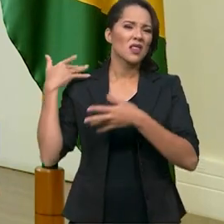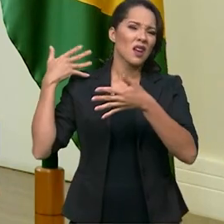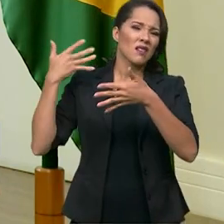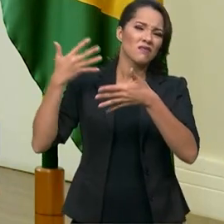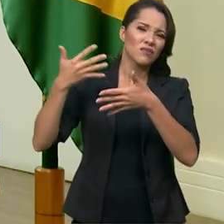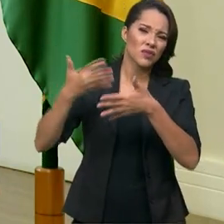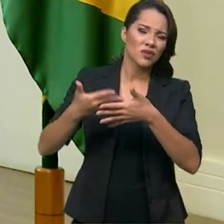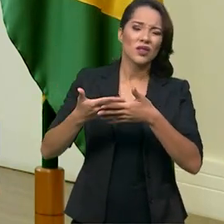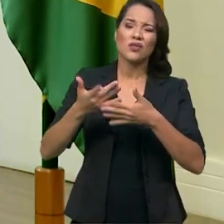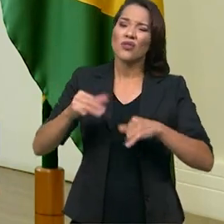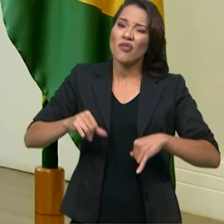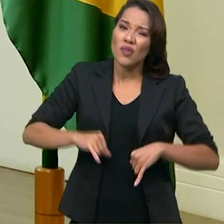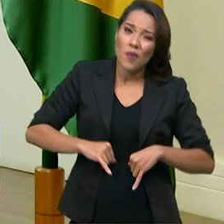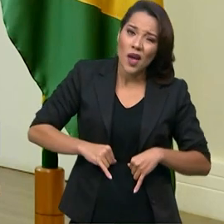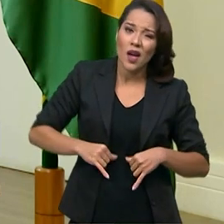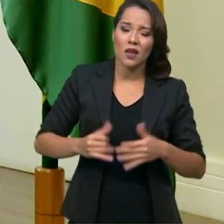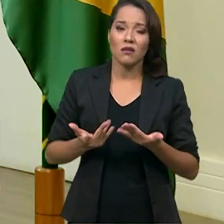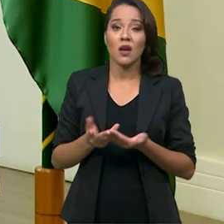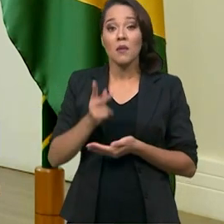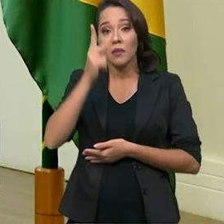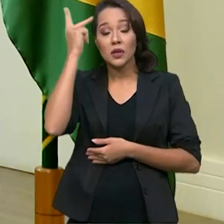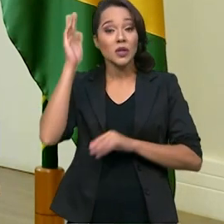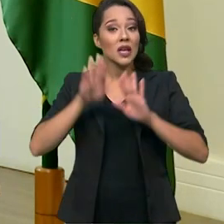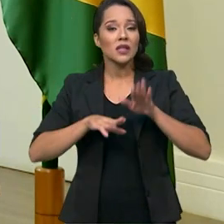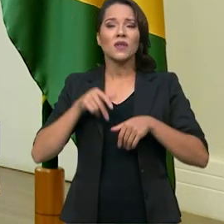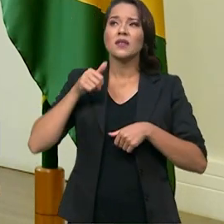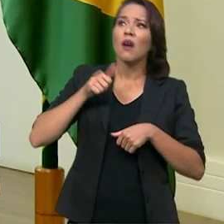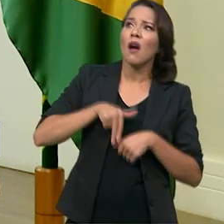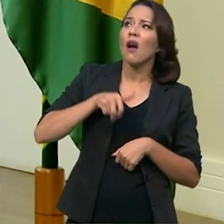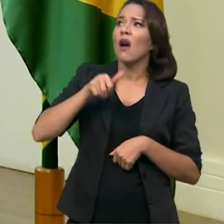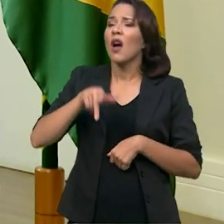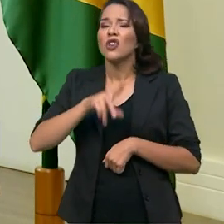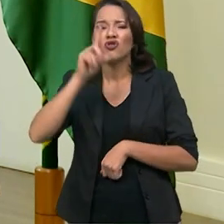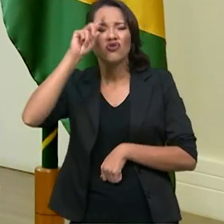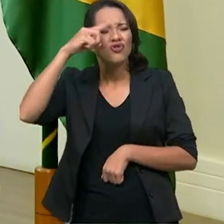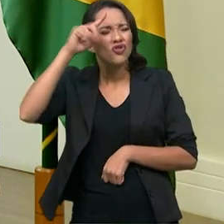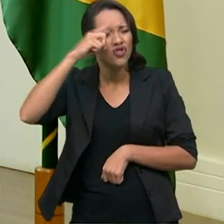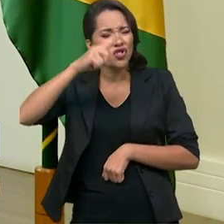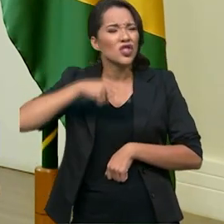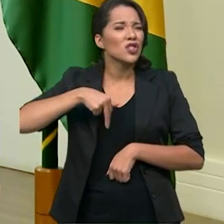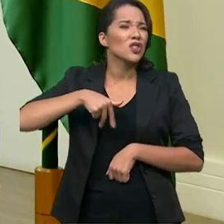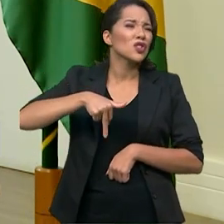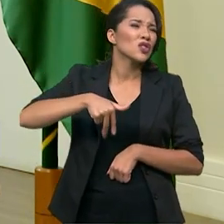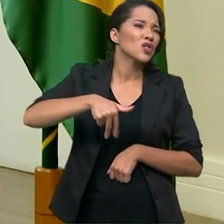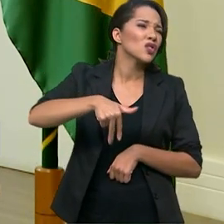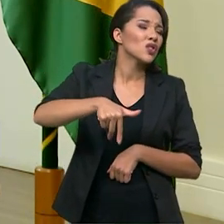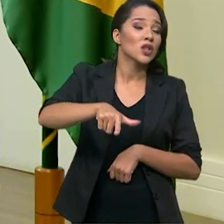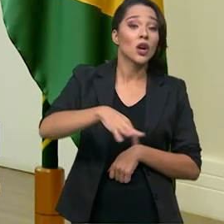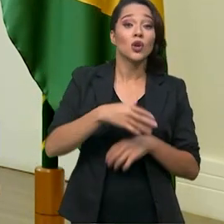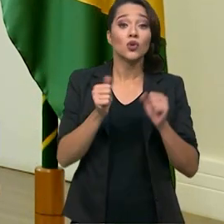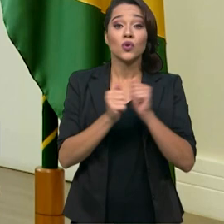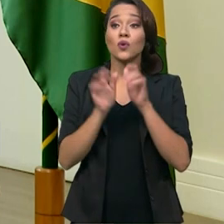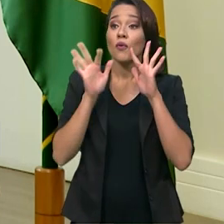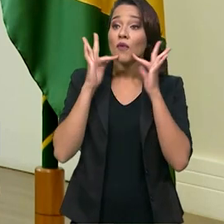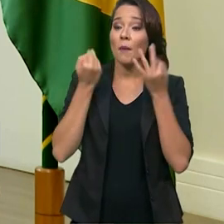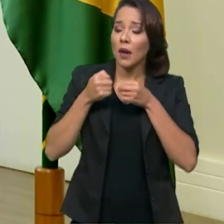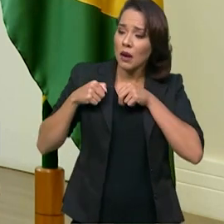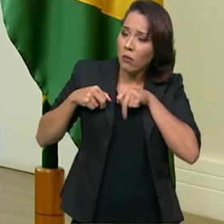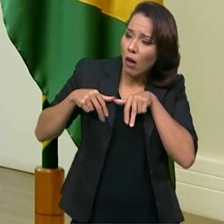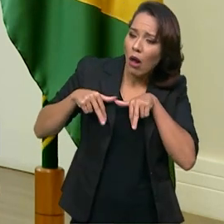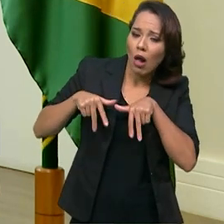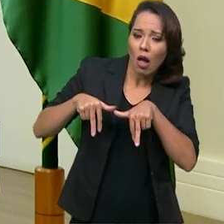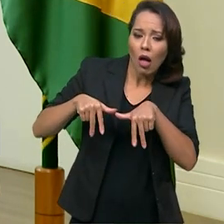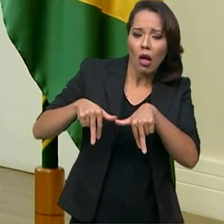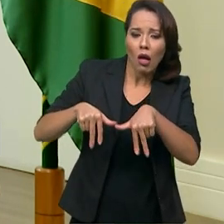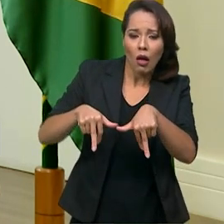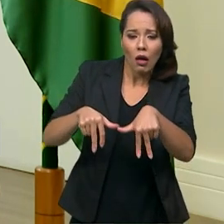de muito sofrimento. Pessoas que muitas vezes caminham por dias sem fins, né? Trazendo suas famílias a pé, né?